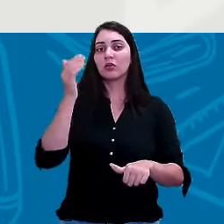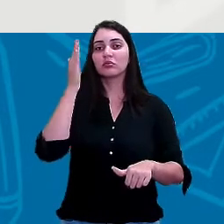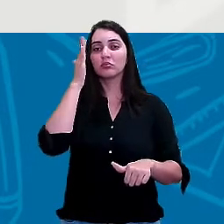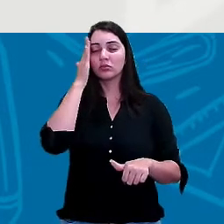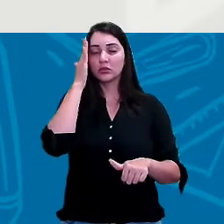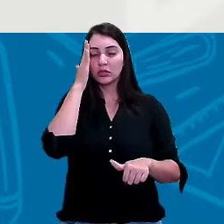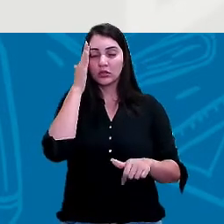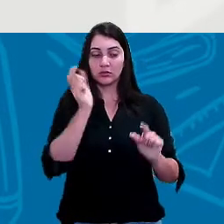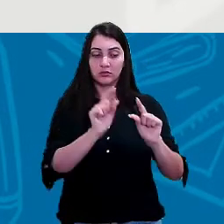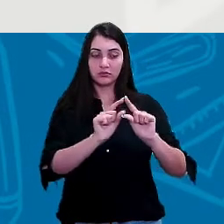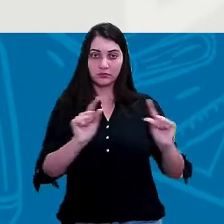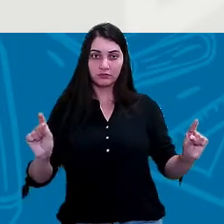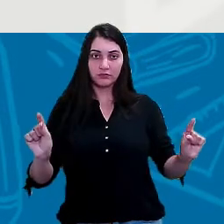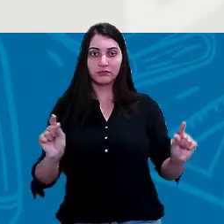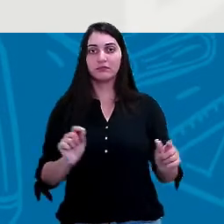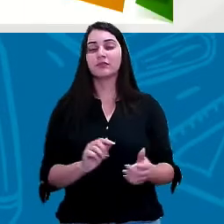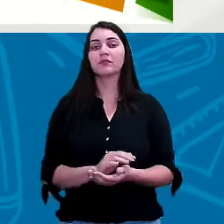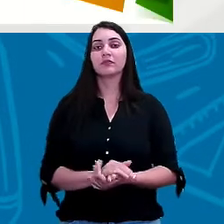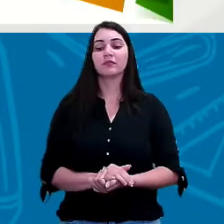frase.